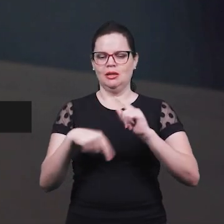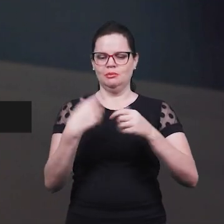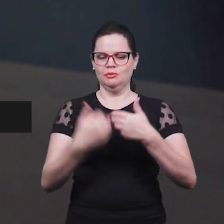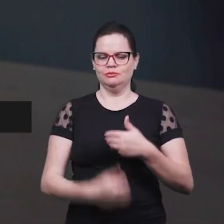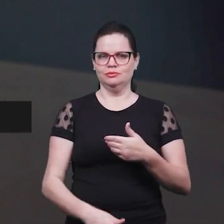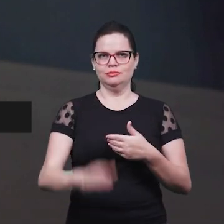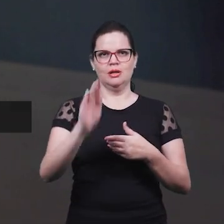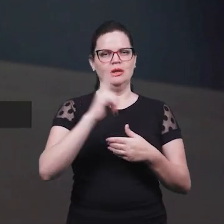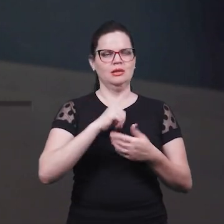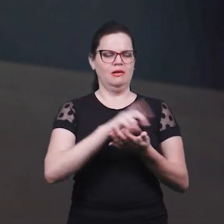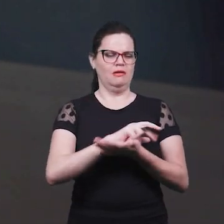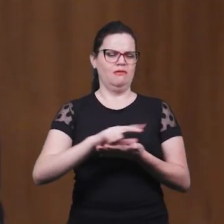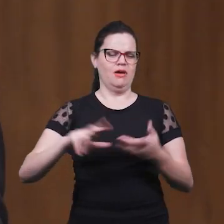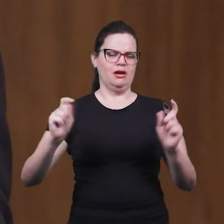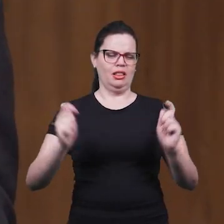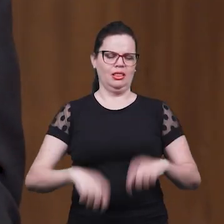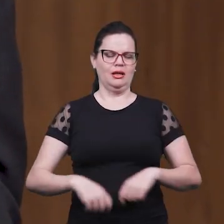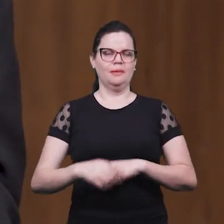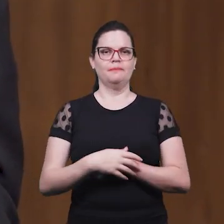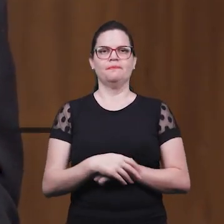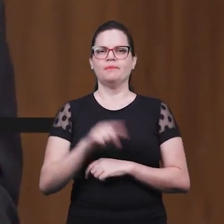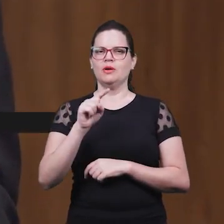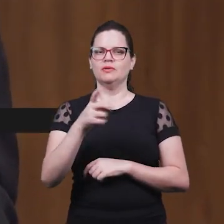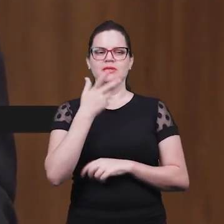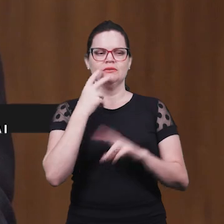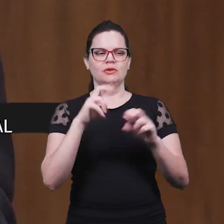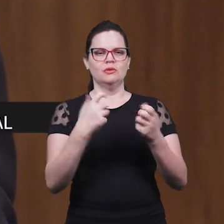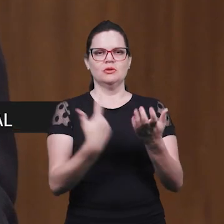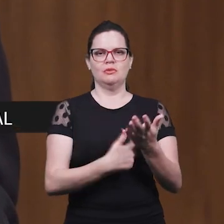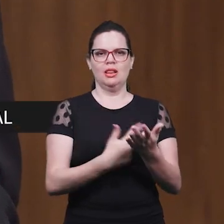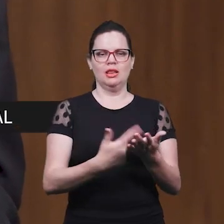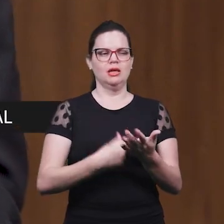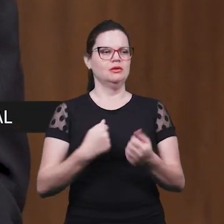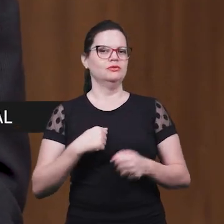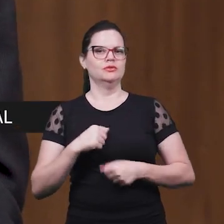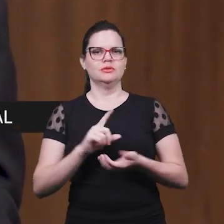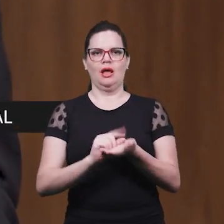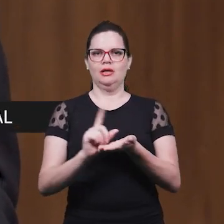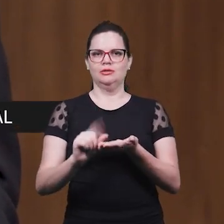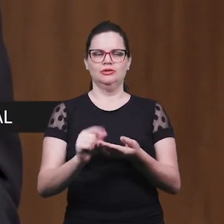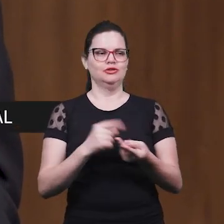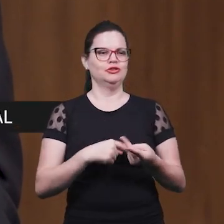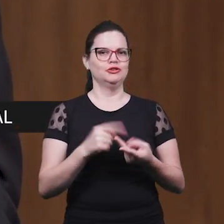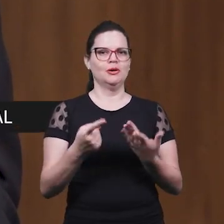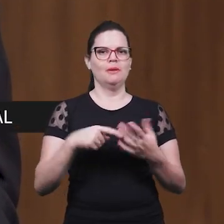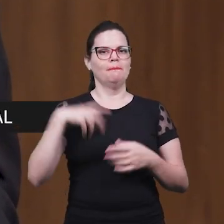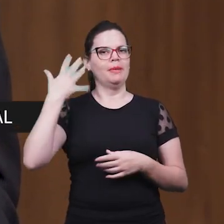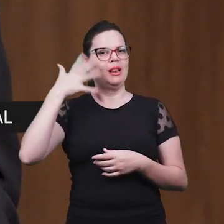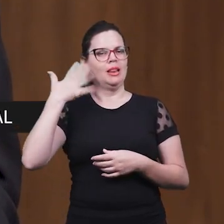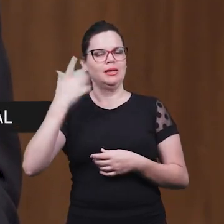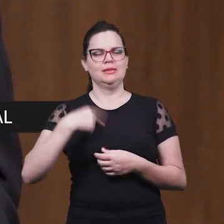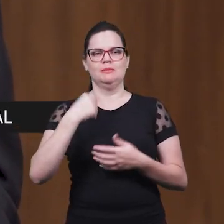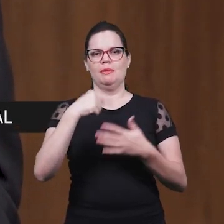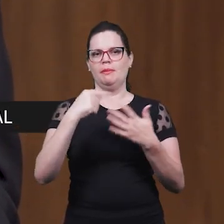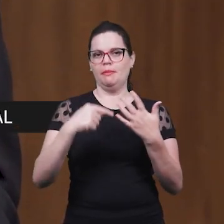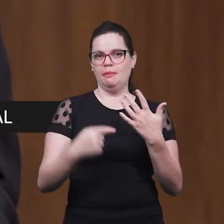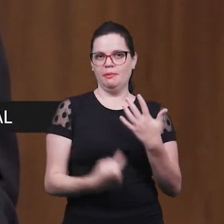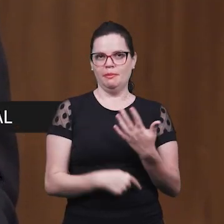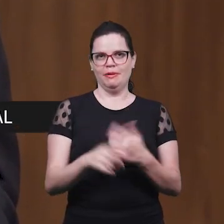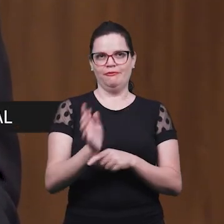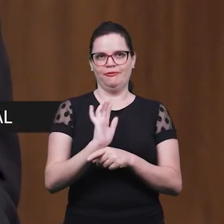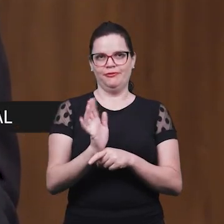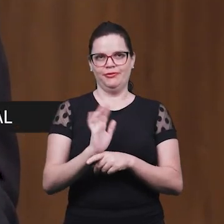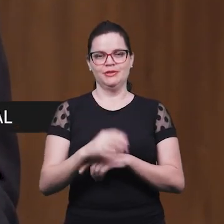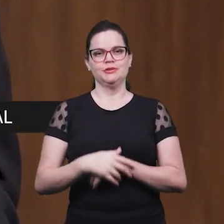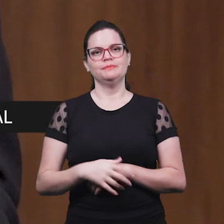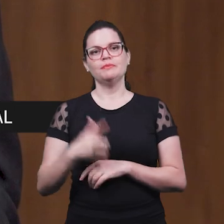tem muito recurso. Você comentou sobre livros, né, artigos, né, palestras, né, e tantas coisas que existem. Eu estou fazendo a